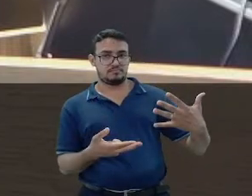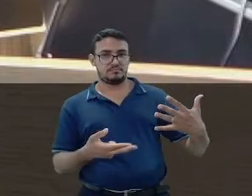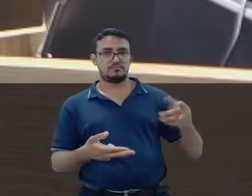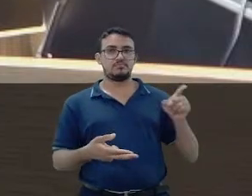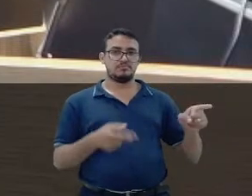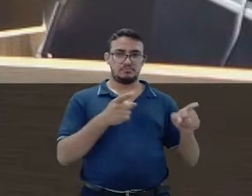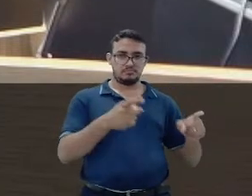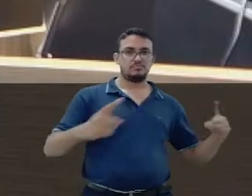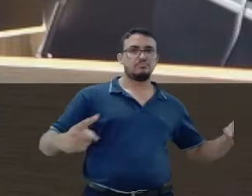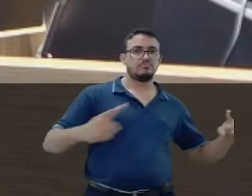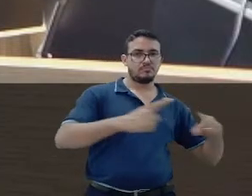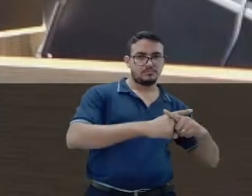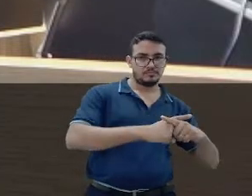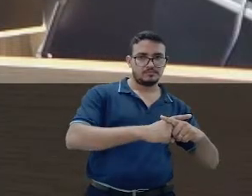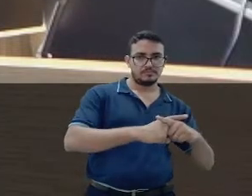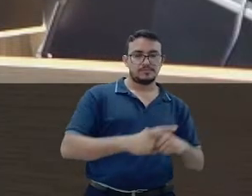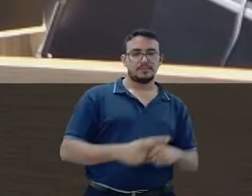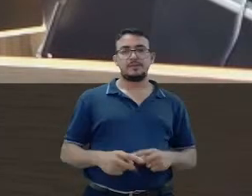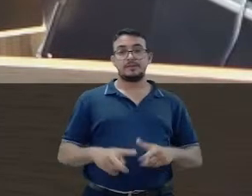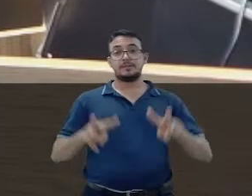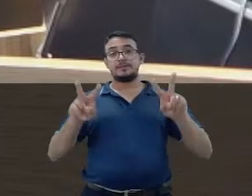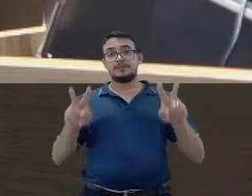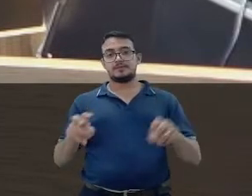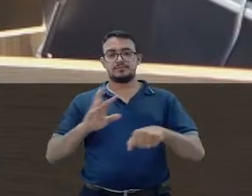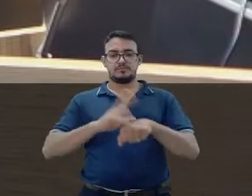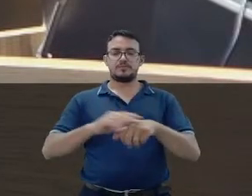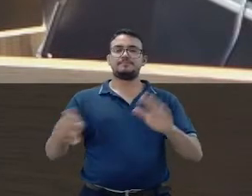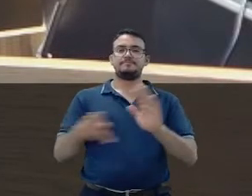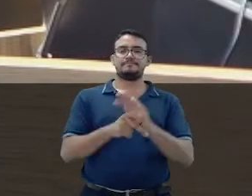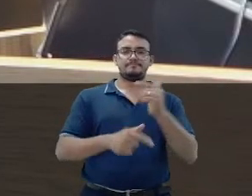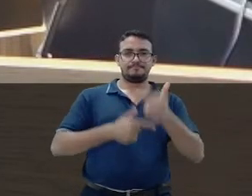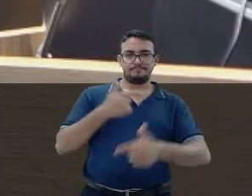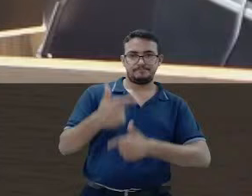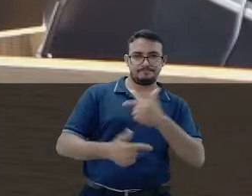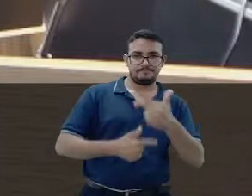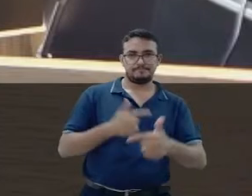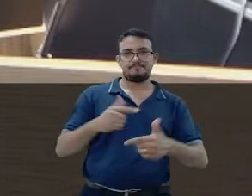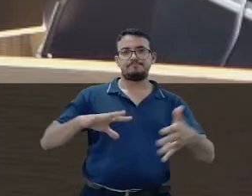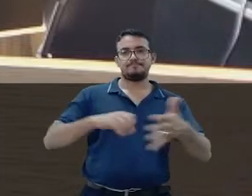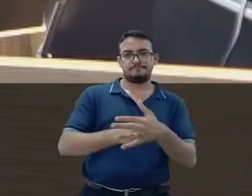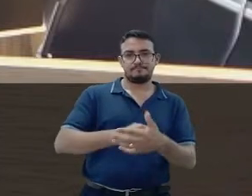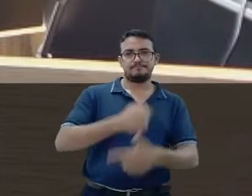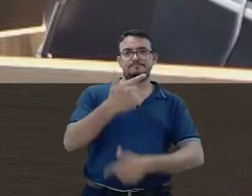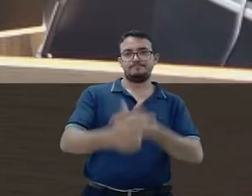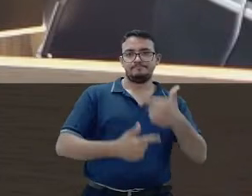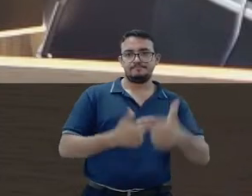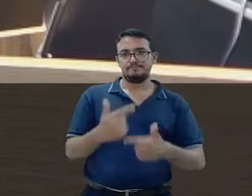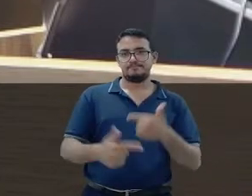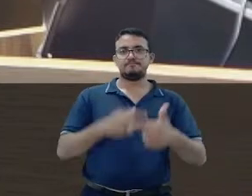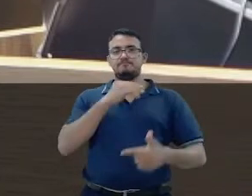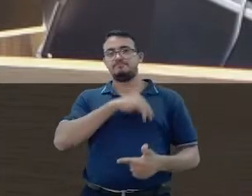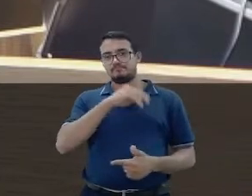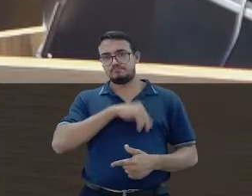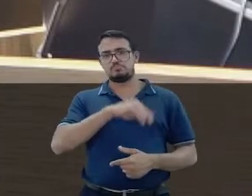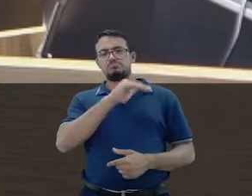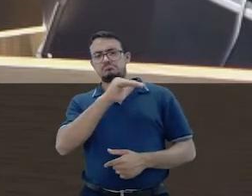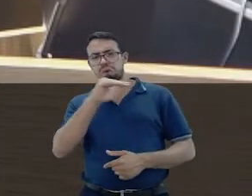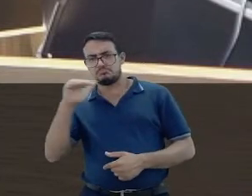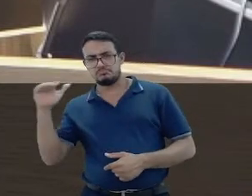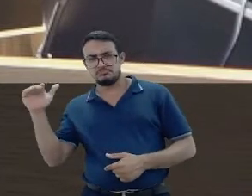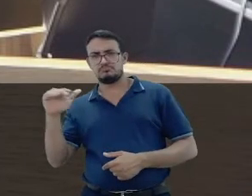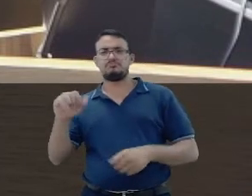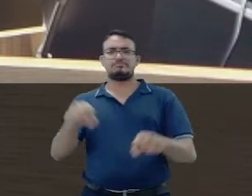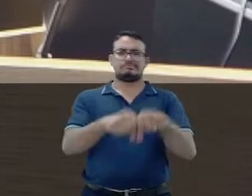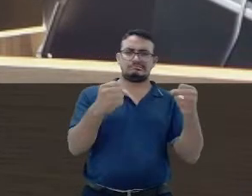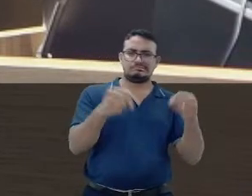contrarrazões, no mérito, doença ocupacional, acidente de trabalho, estabilidade provisória, danos morais e